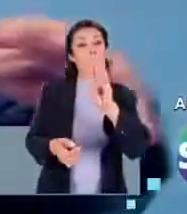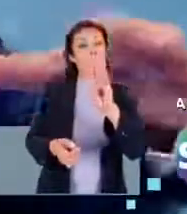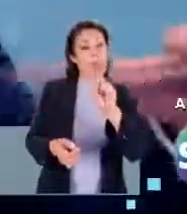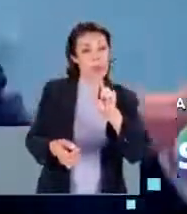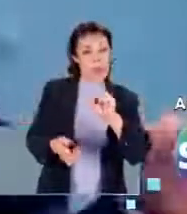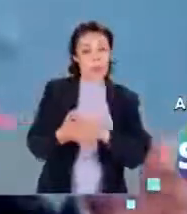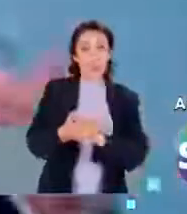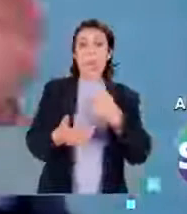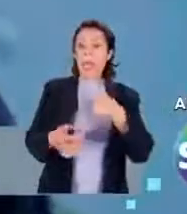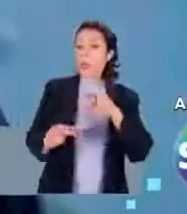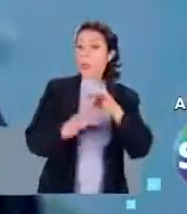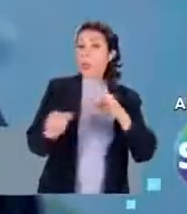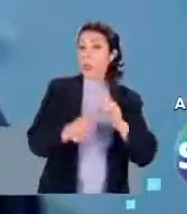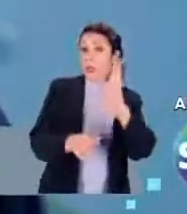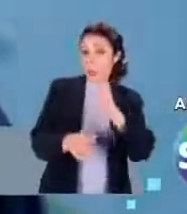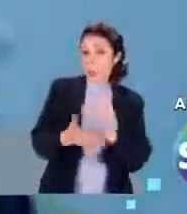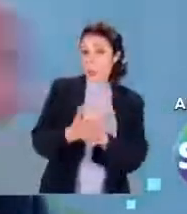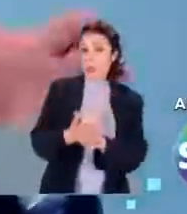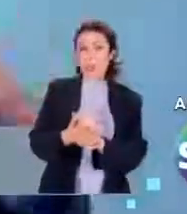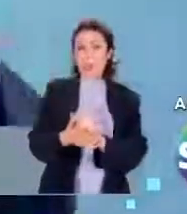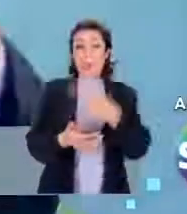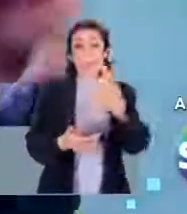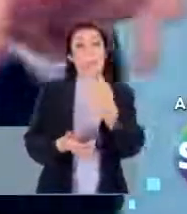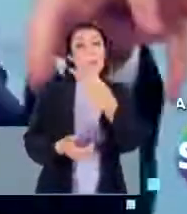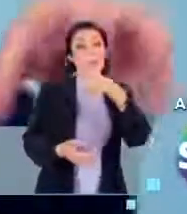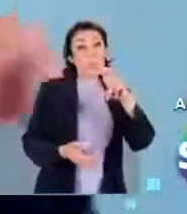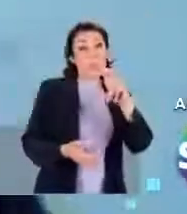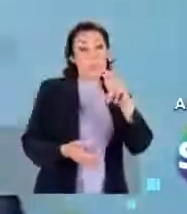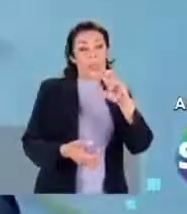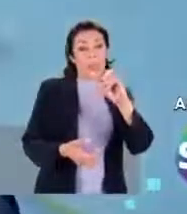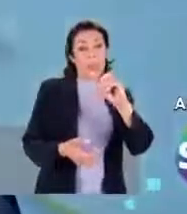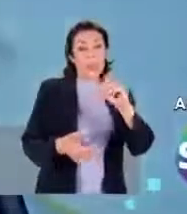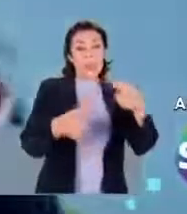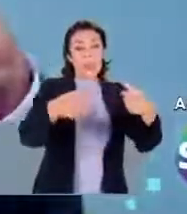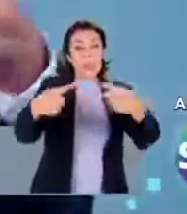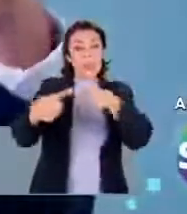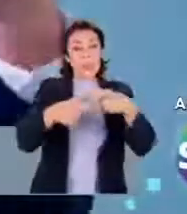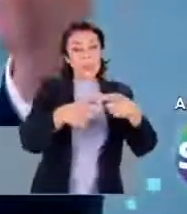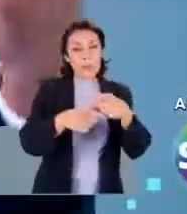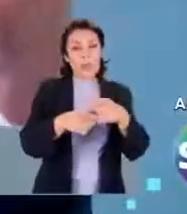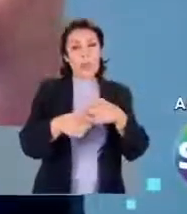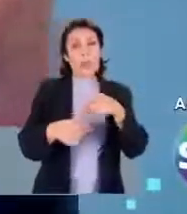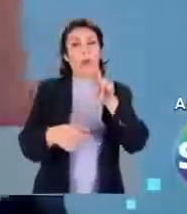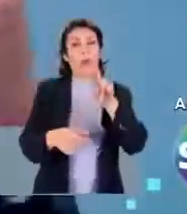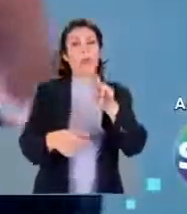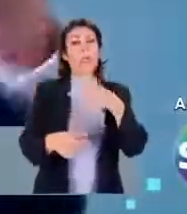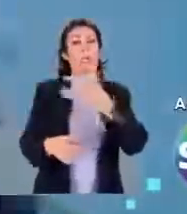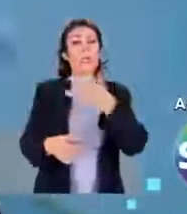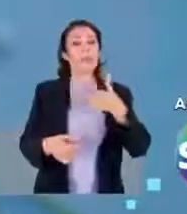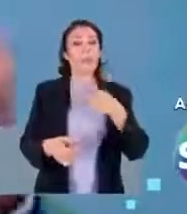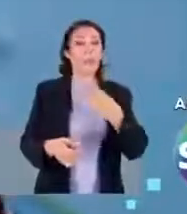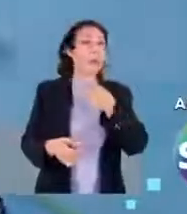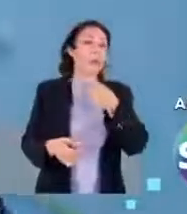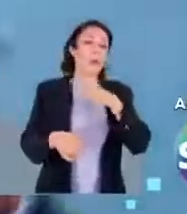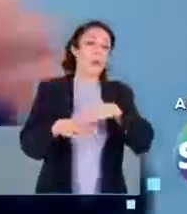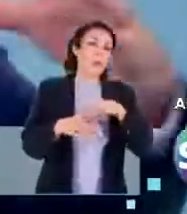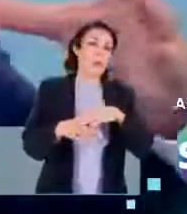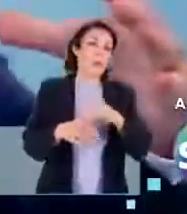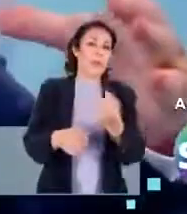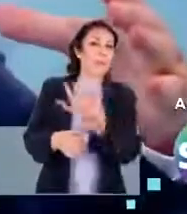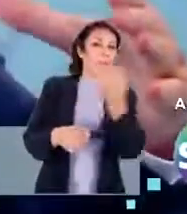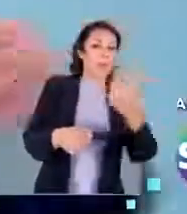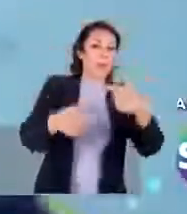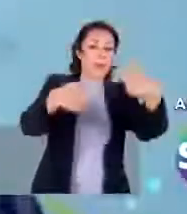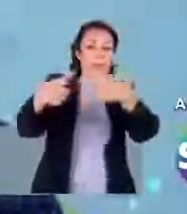Eu organizo o Brasil em 150 unidades de saúde porque eu não posso fazer uma tomografia uma ressonância em cada lugar então